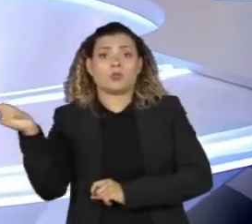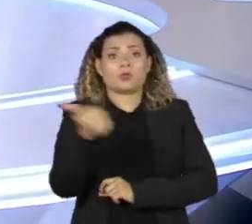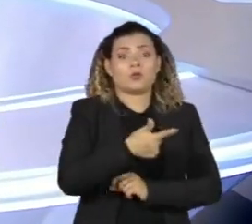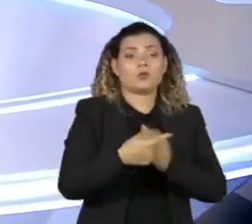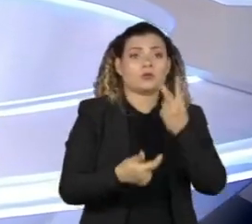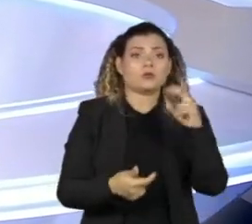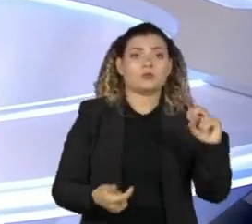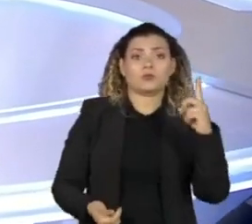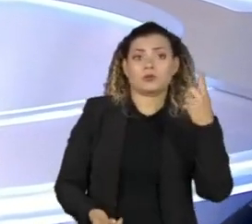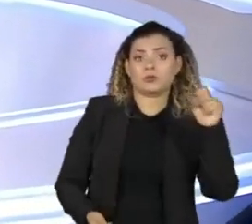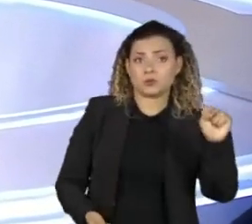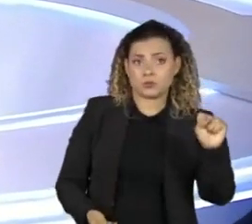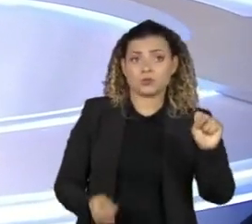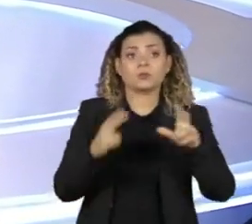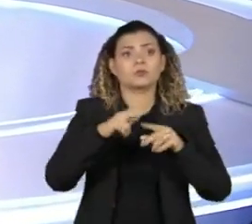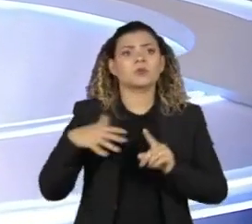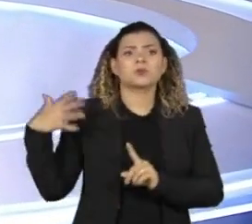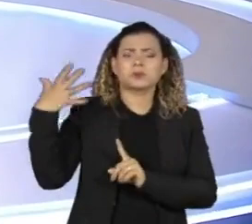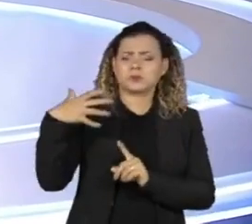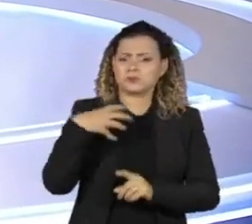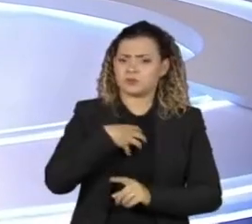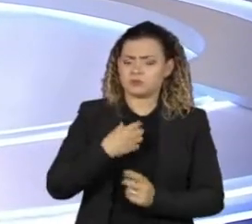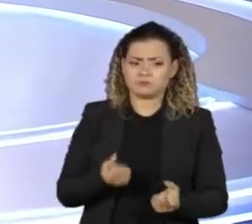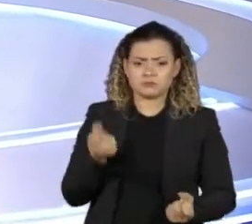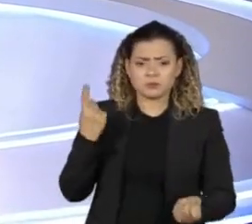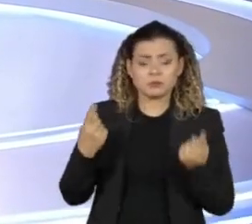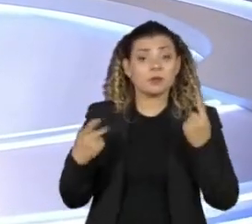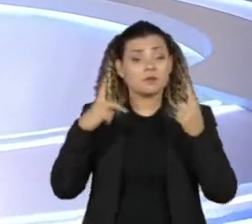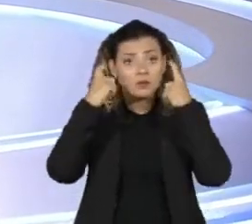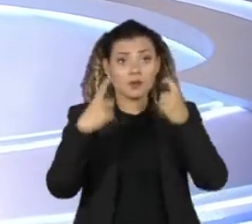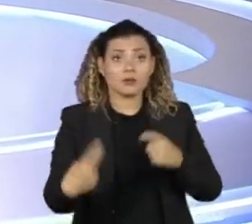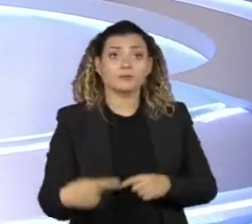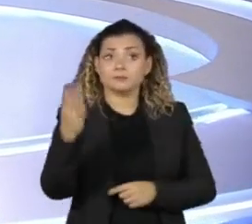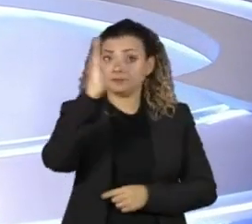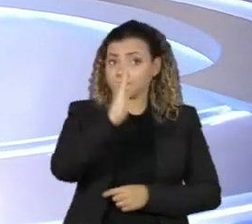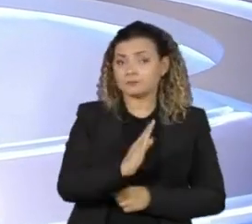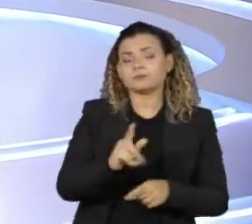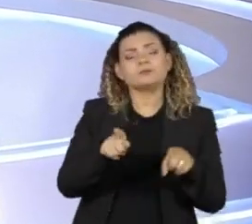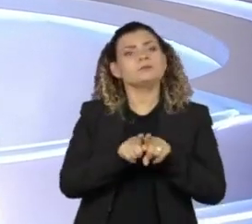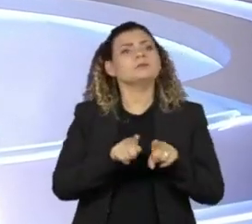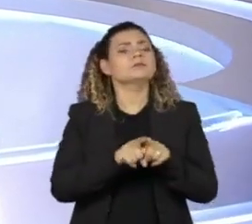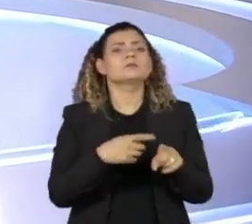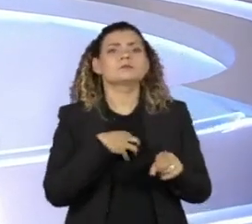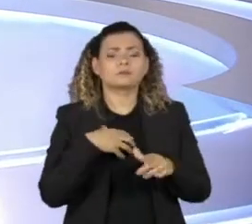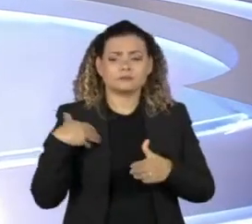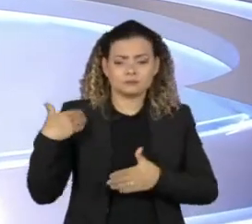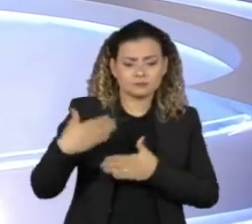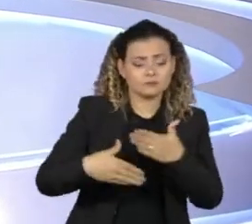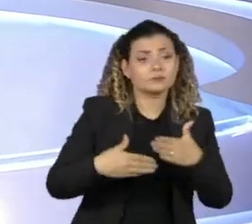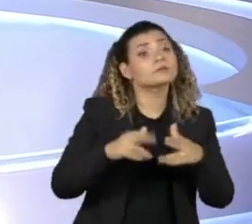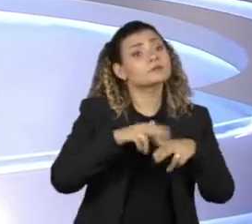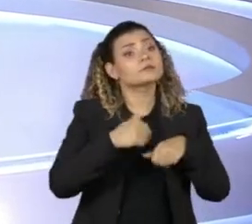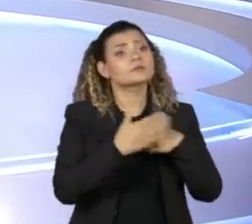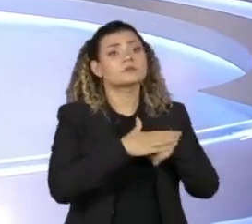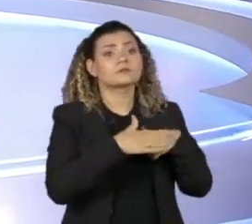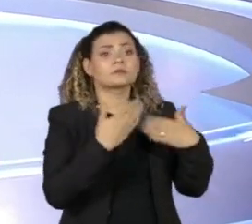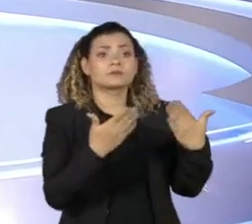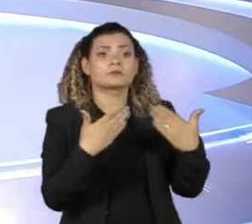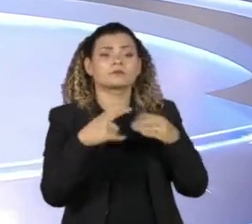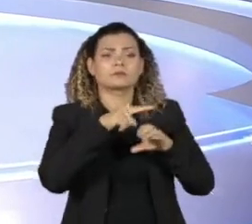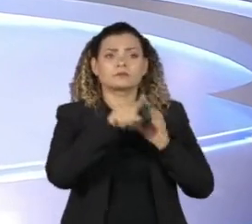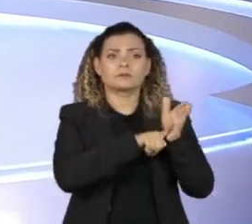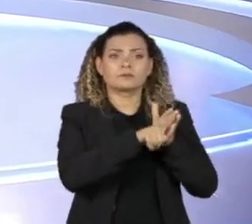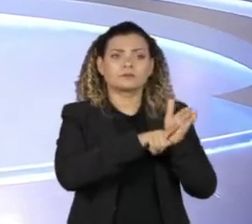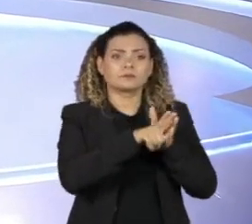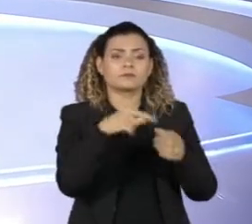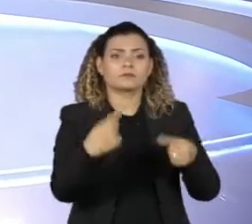Sobre os impactos deste discurso, o histórico de violência no Brasil e as formas de interromper este ciclo, eu conversei com o cientista político e